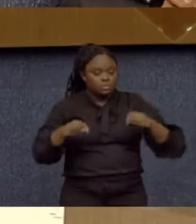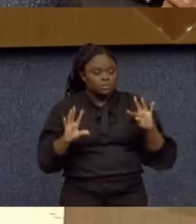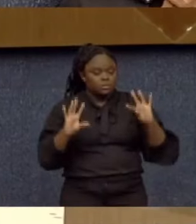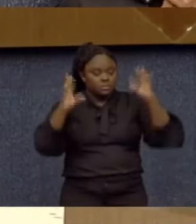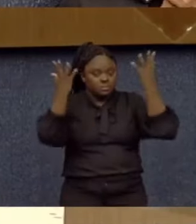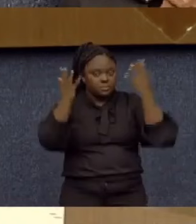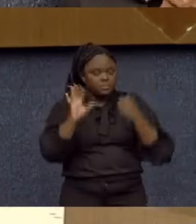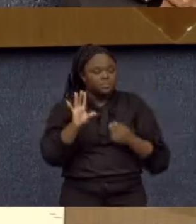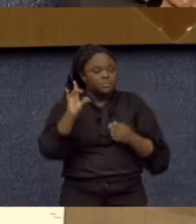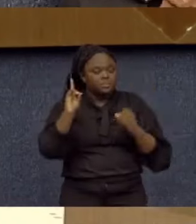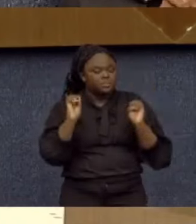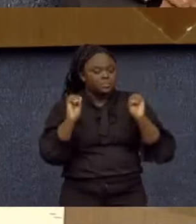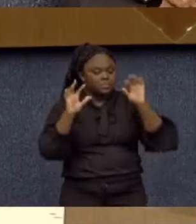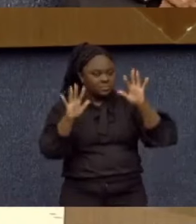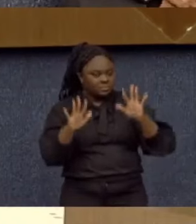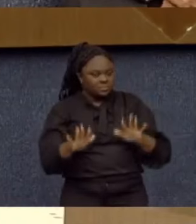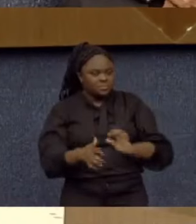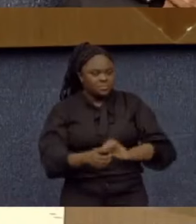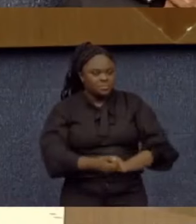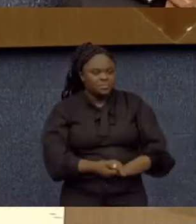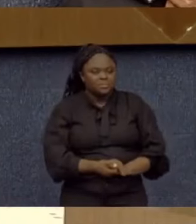Deus os abençoe.